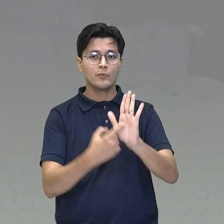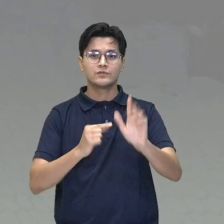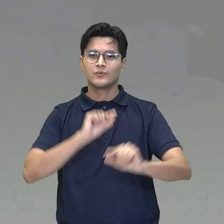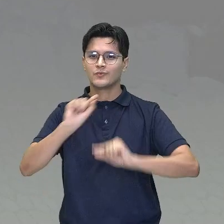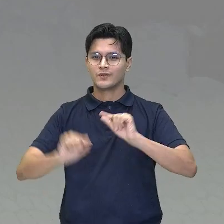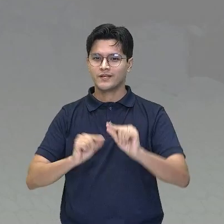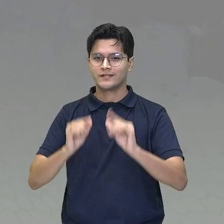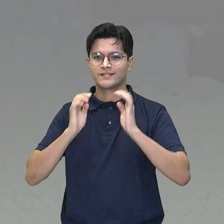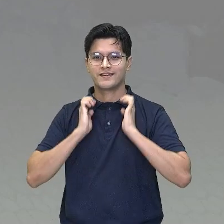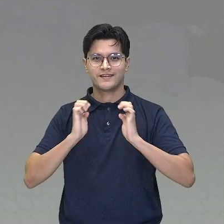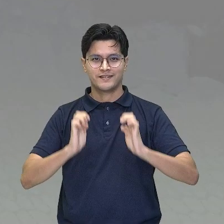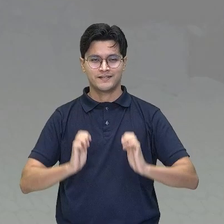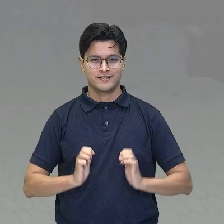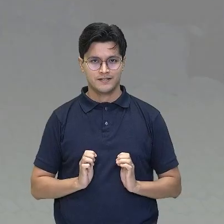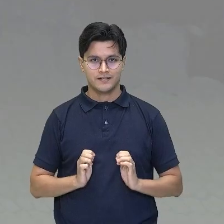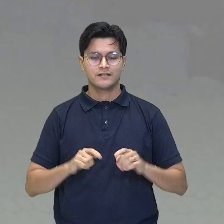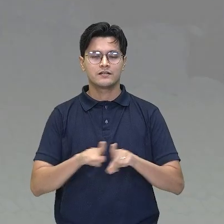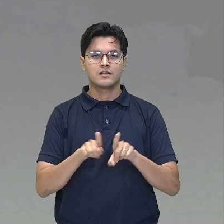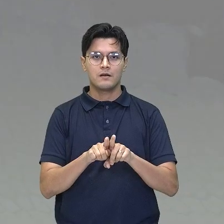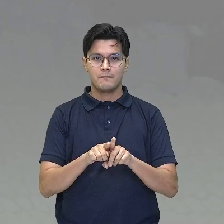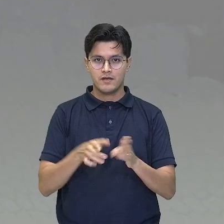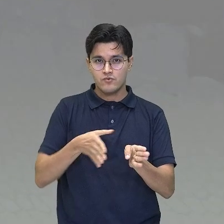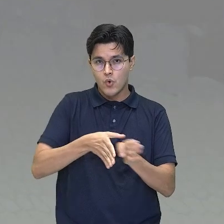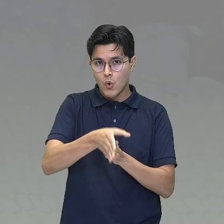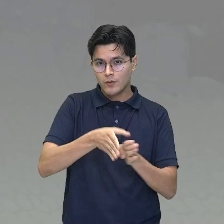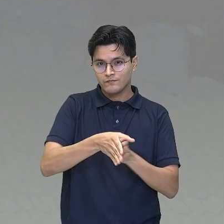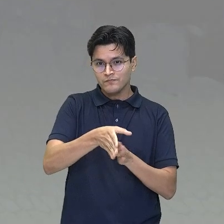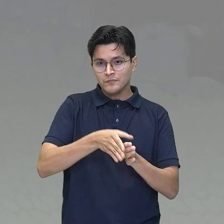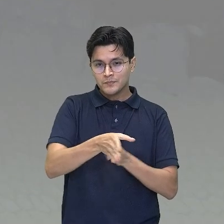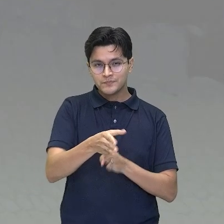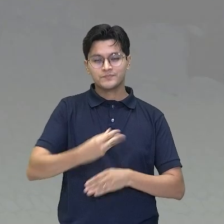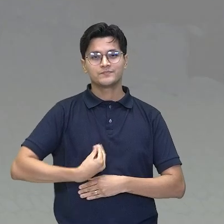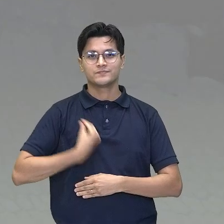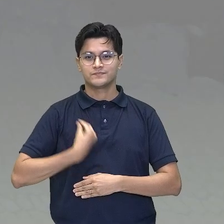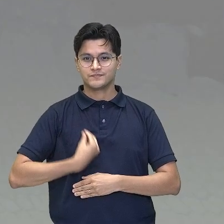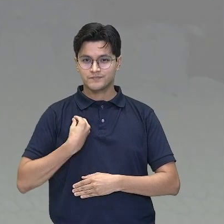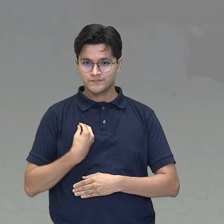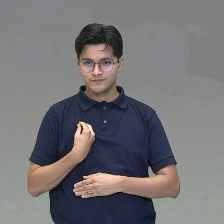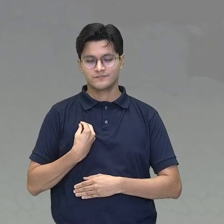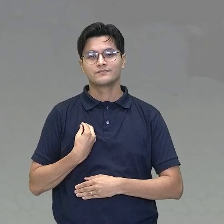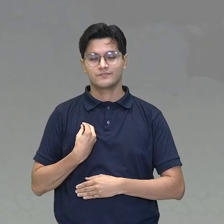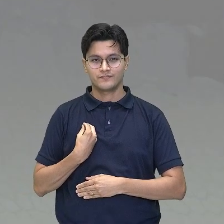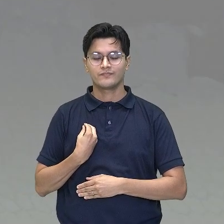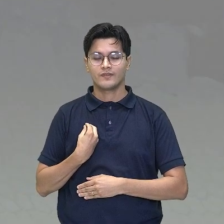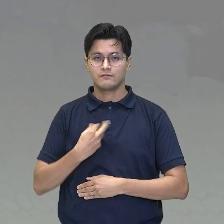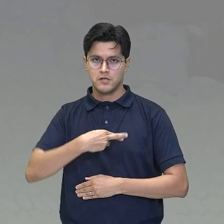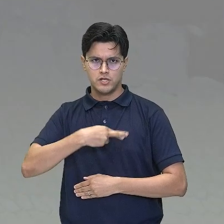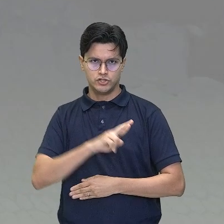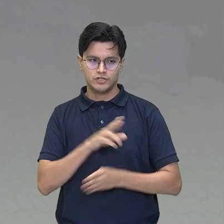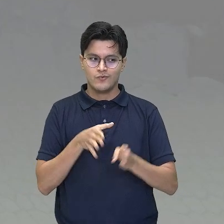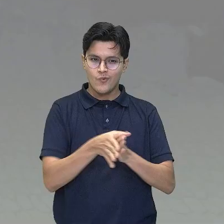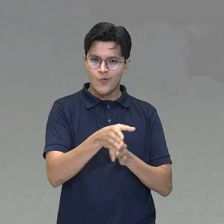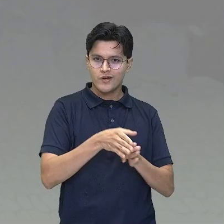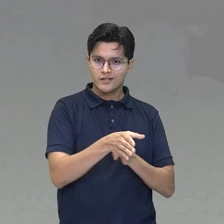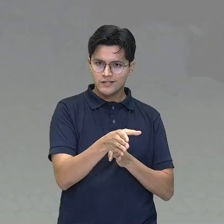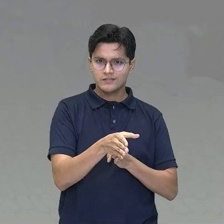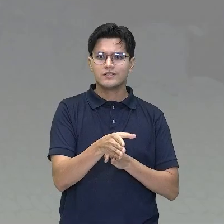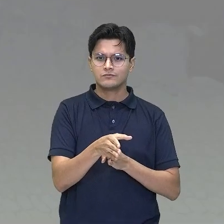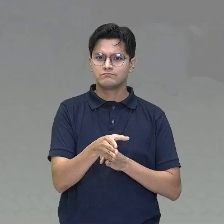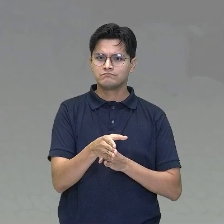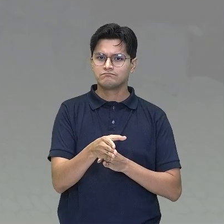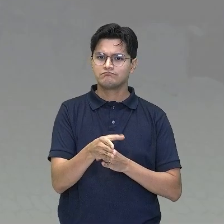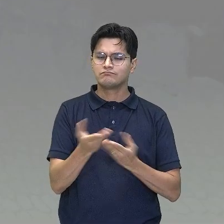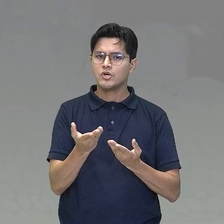a ética e as orientações de vida que a religião nos dá aos seus adeptos, brota do dia a dia, da